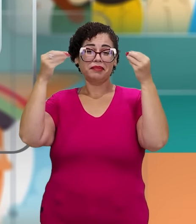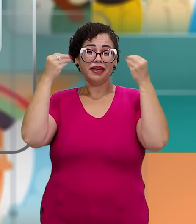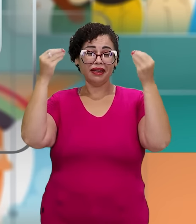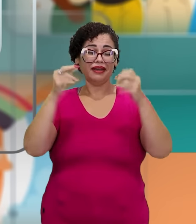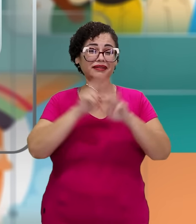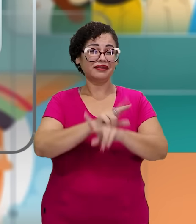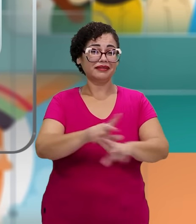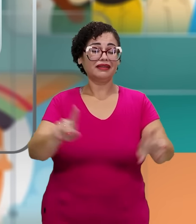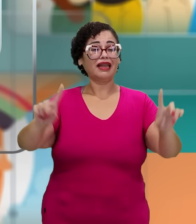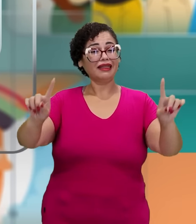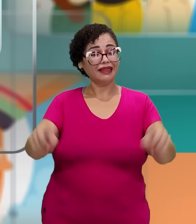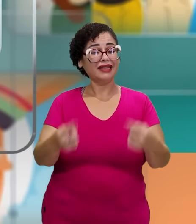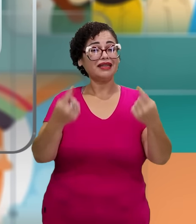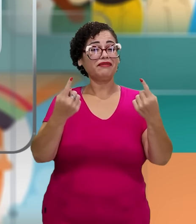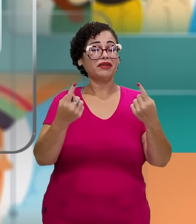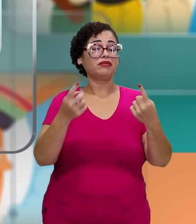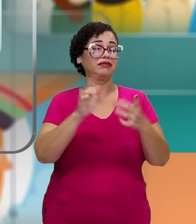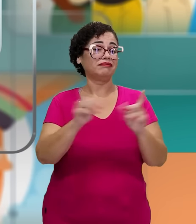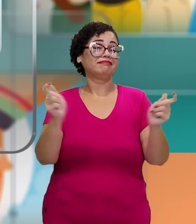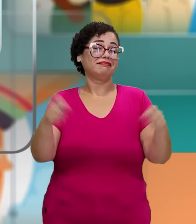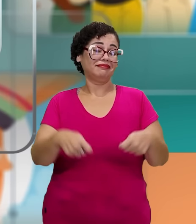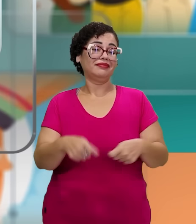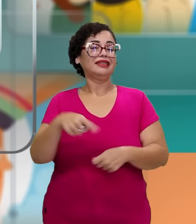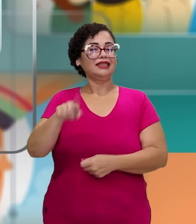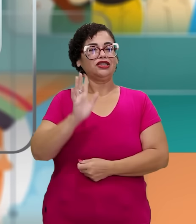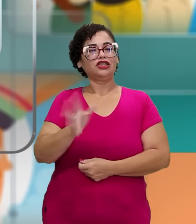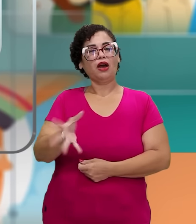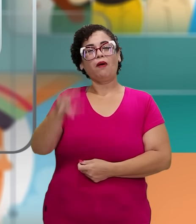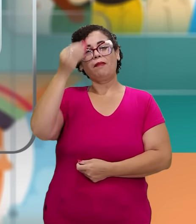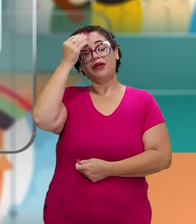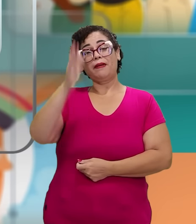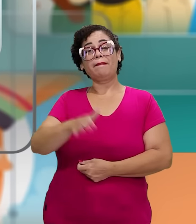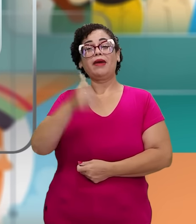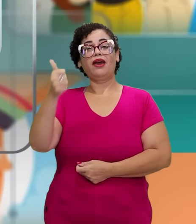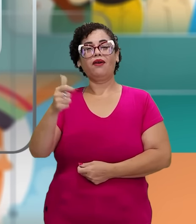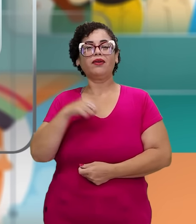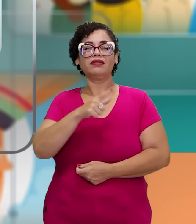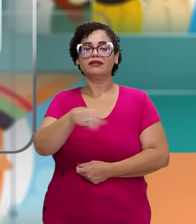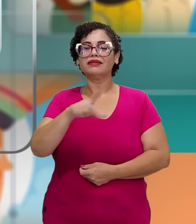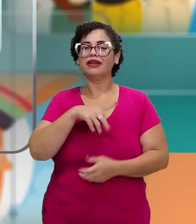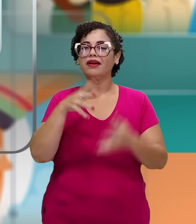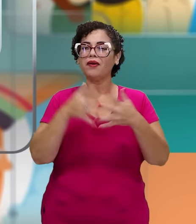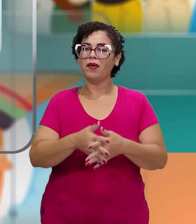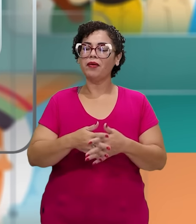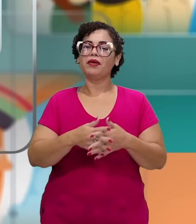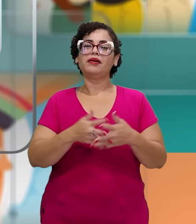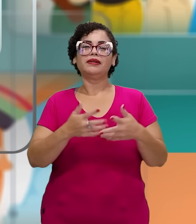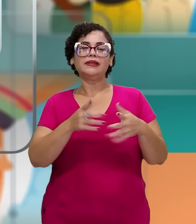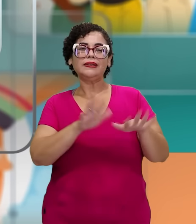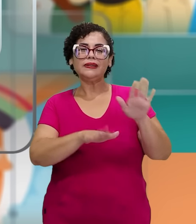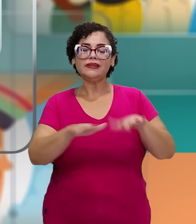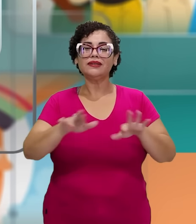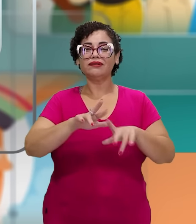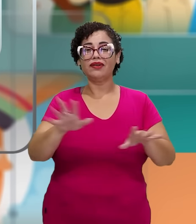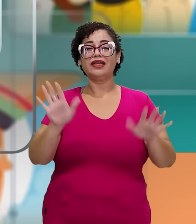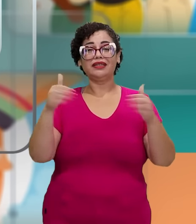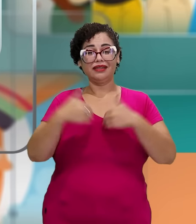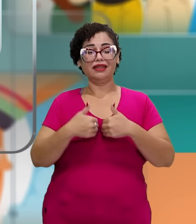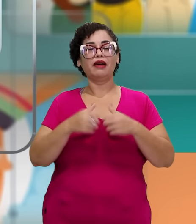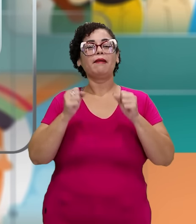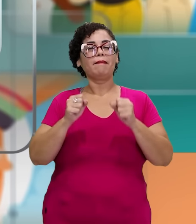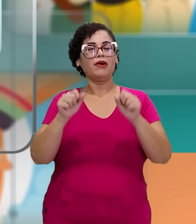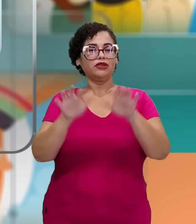com suas próprias experiências desafios e potenciais ao compreendermos melhora as complexidades do